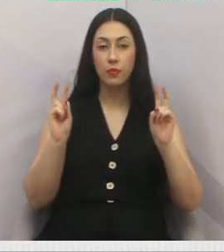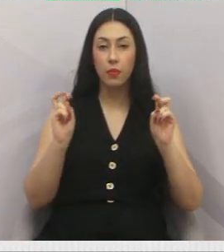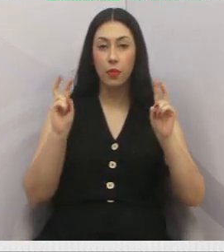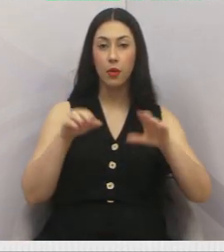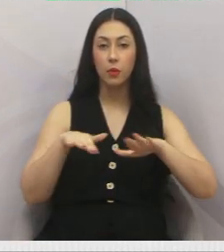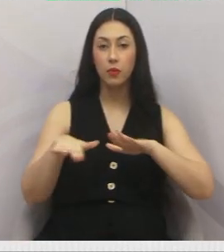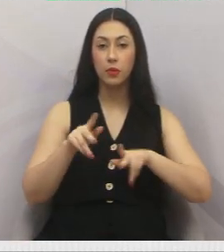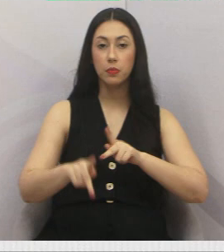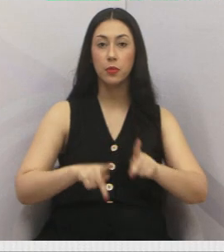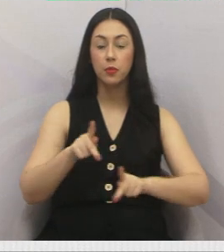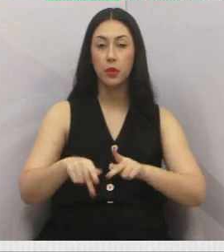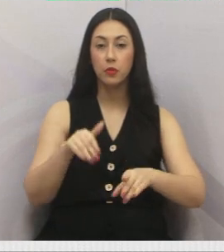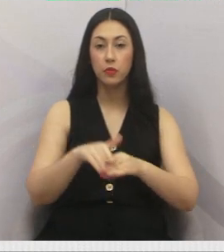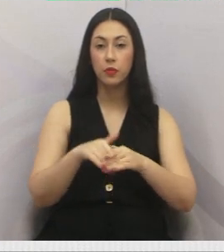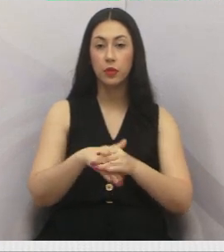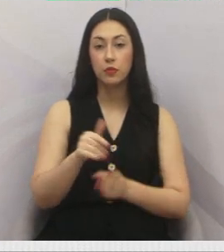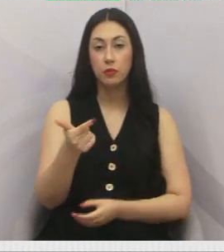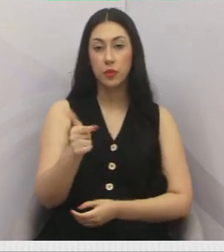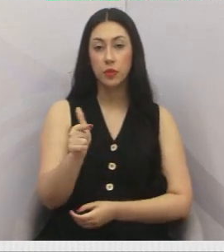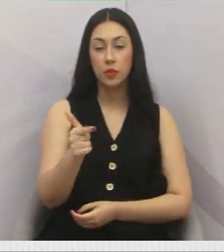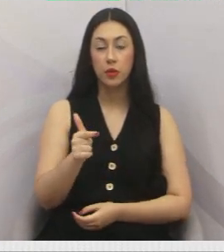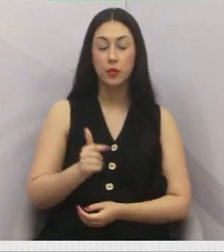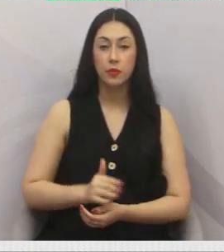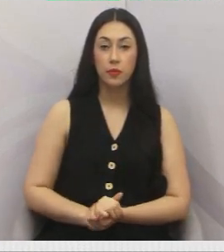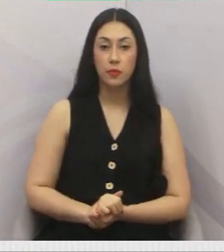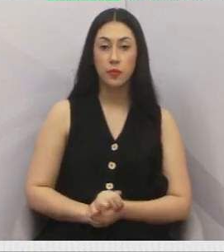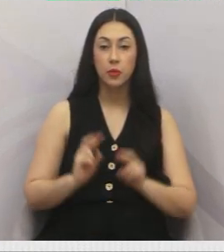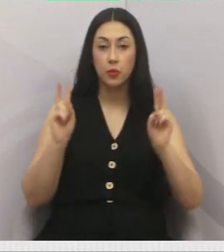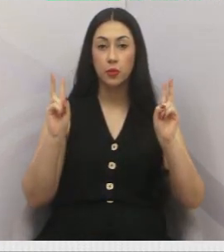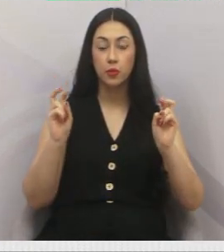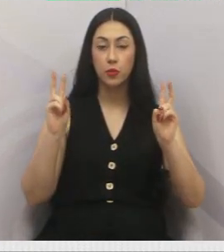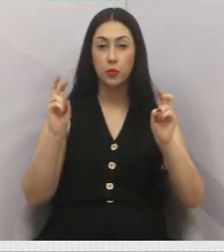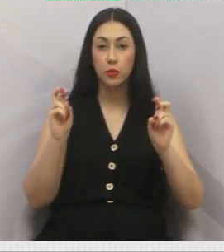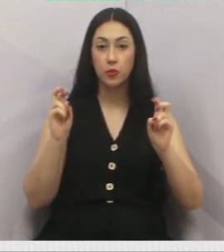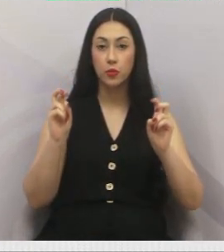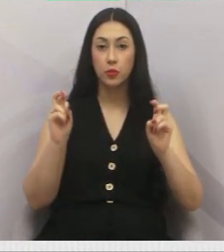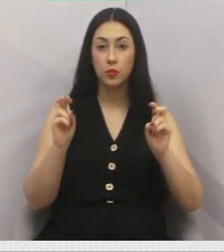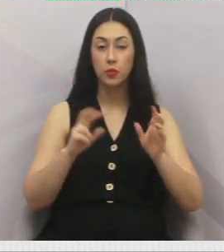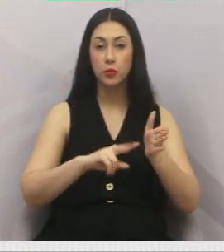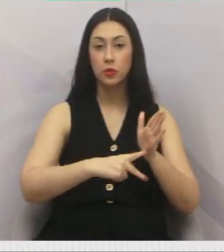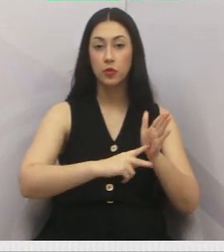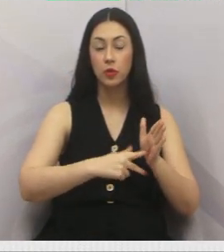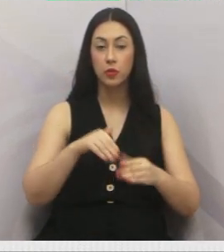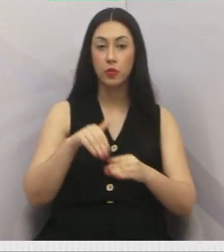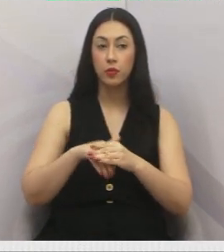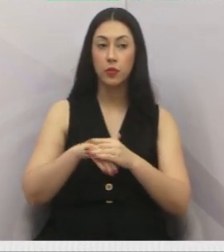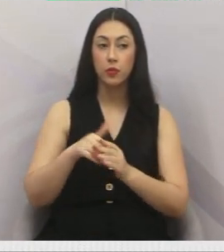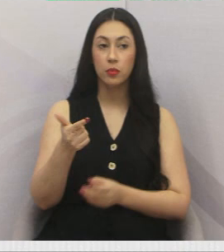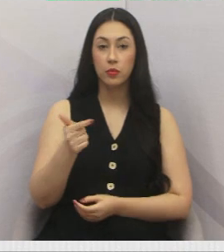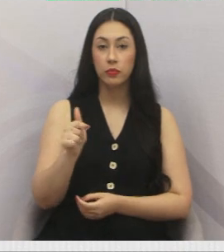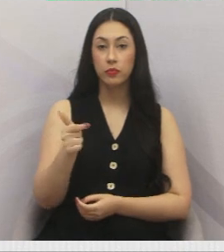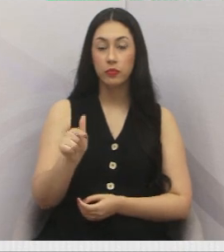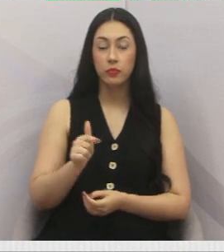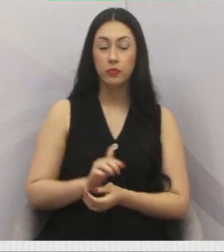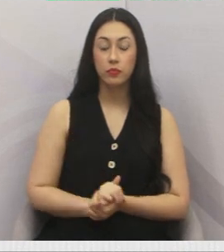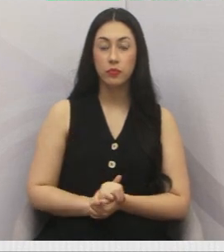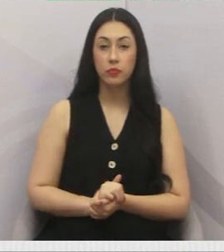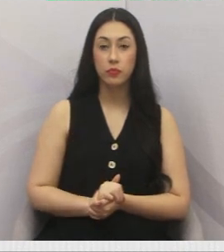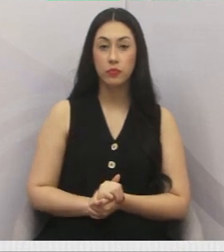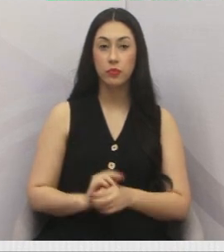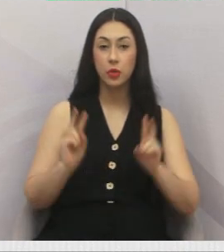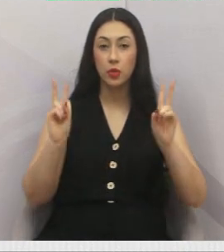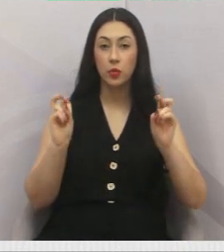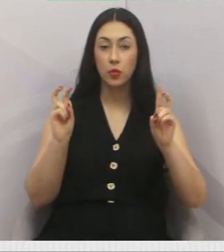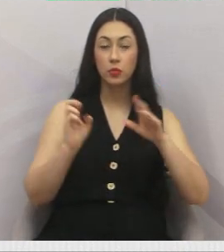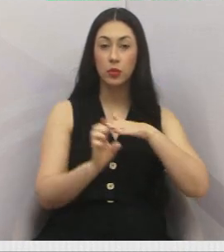Segmento movimentos populares, voto em branco. Segmento entidade de classe sindical, voto em branco.